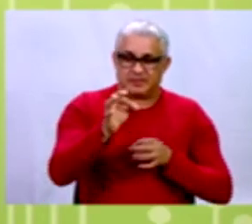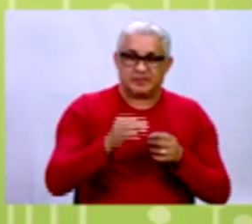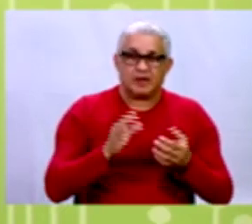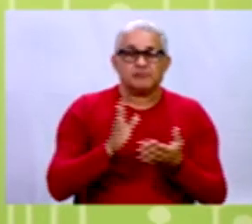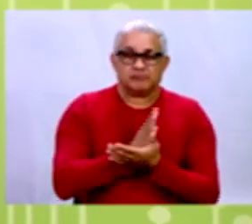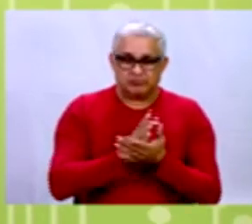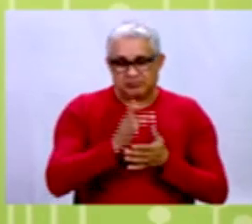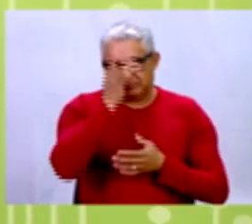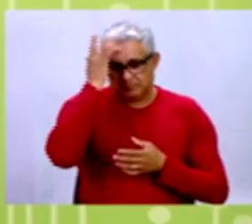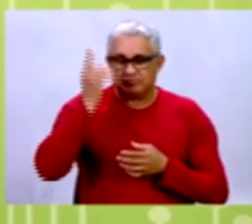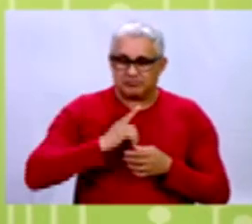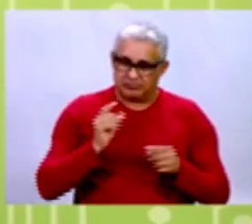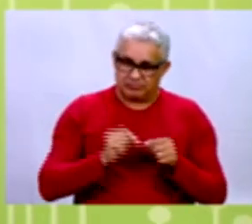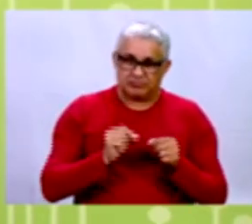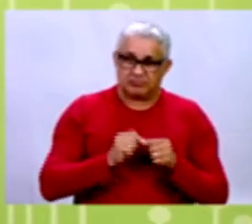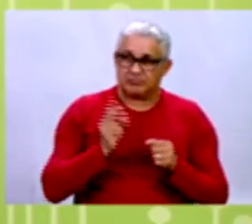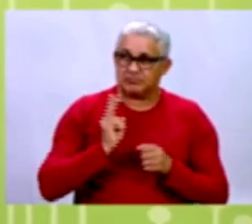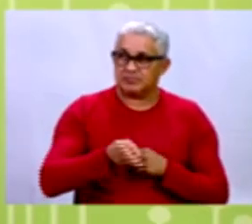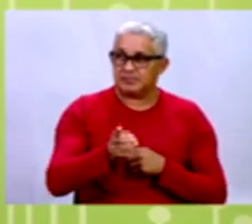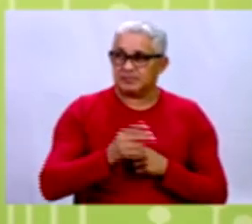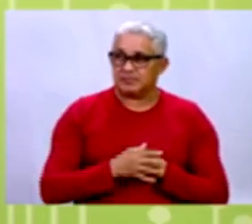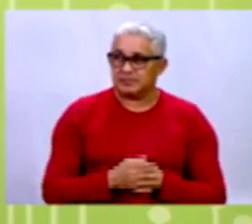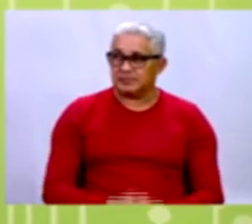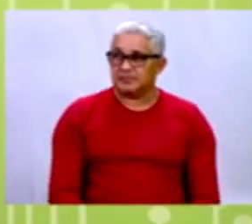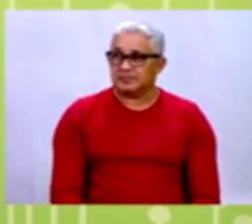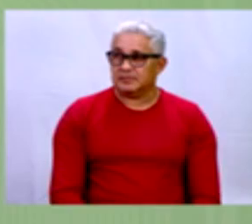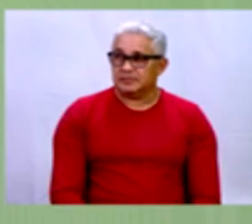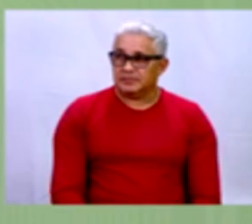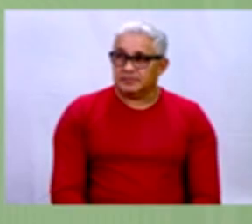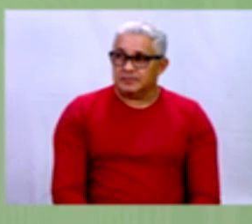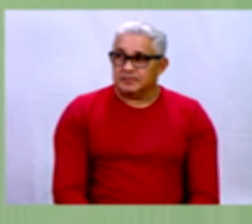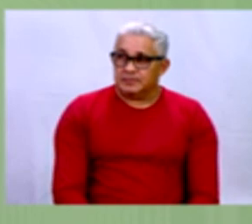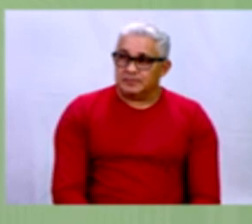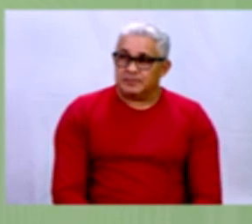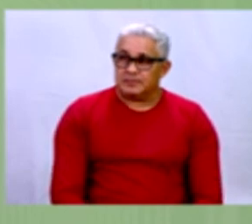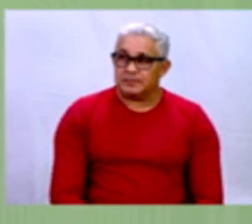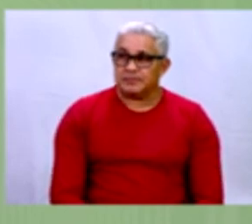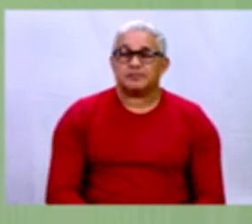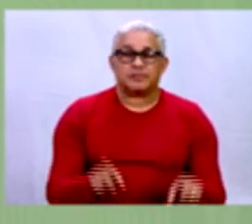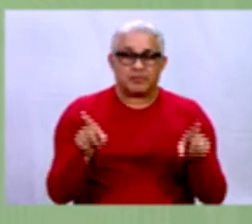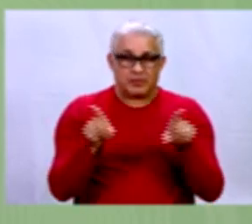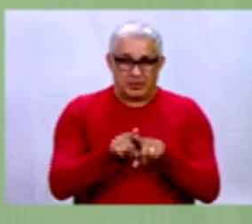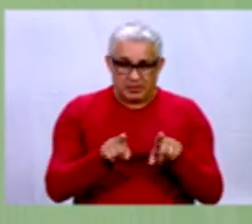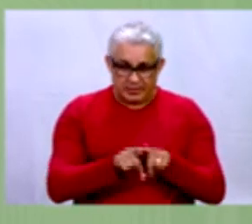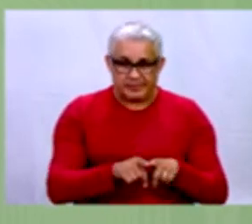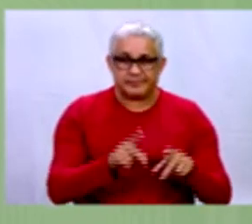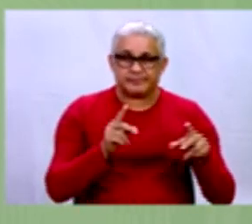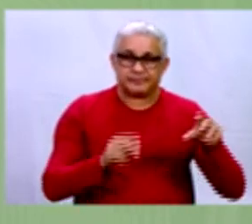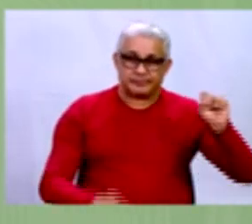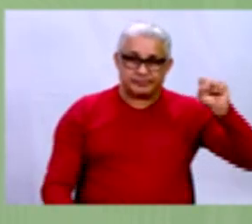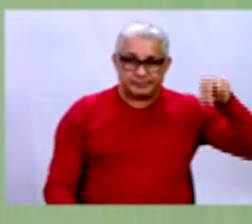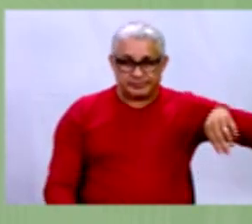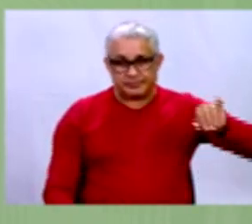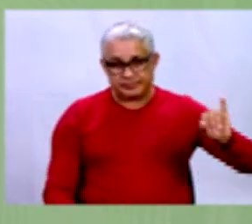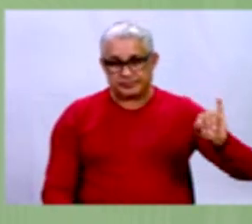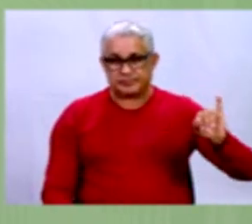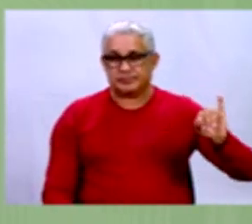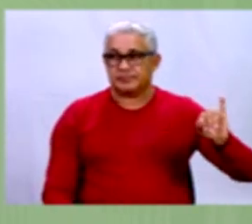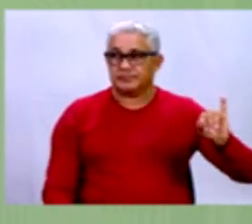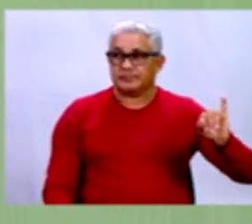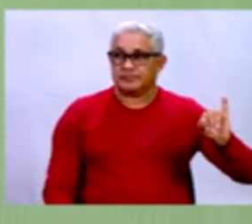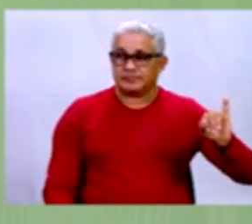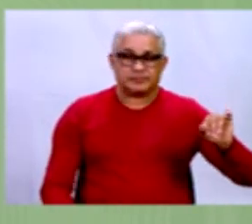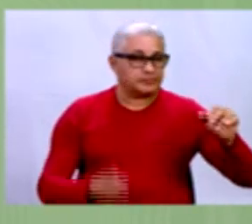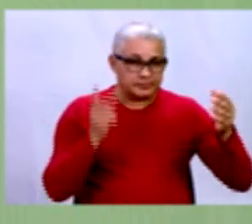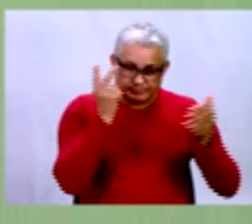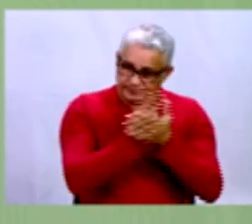muitas pessoas fazem isso, né? Então vamos ver, esse aqui vai ser também a fórmula do SNI, tá? Então, a gente vai fazer a